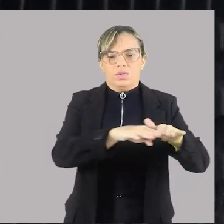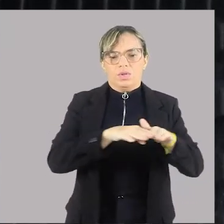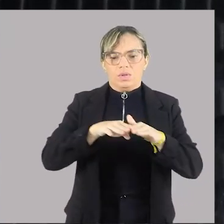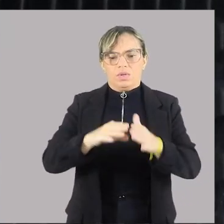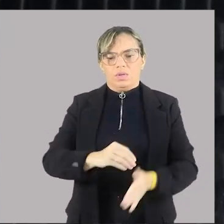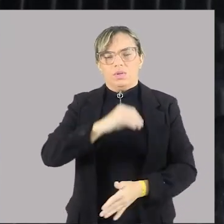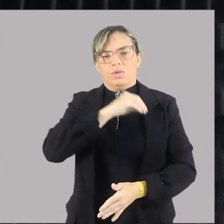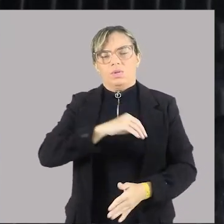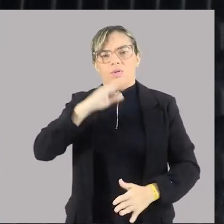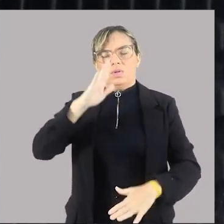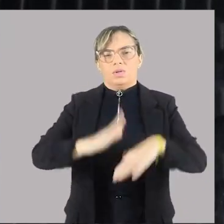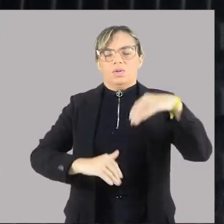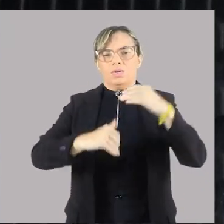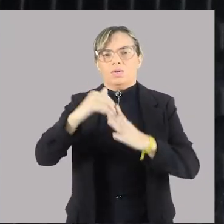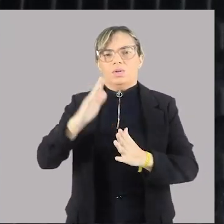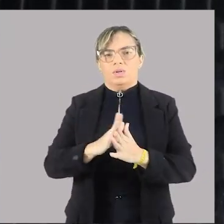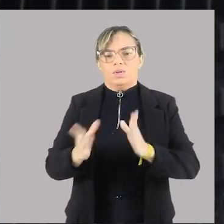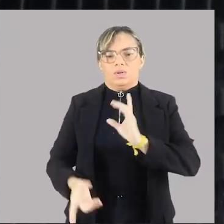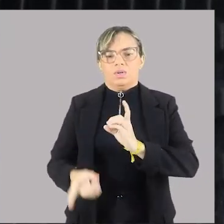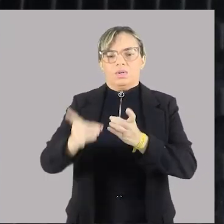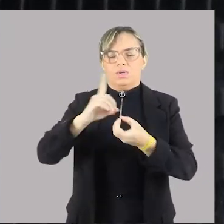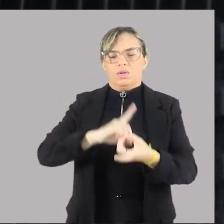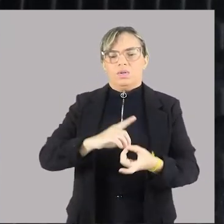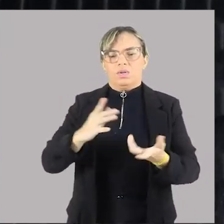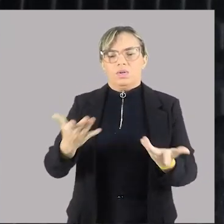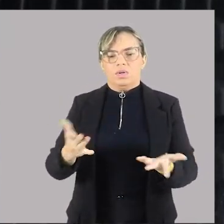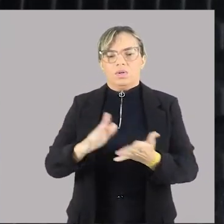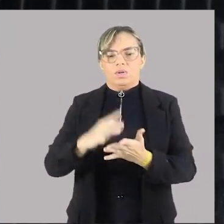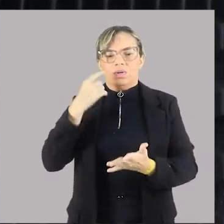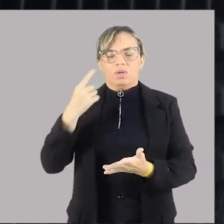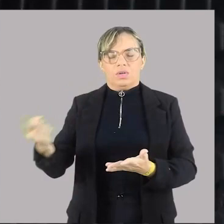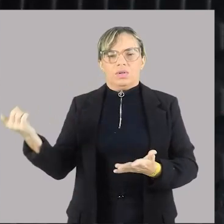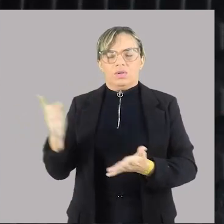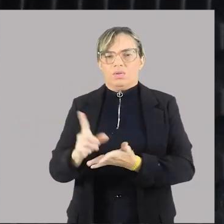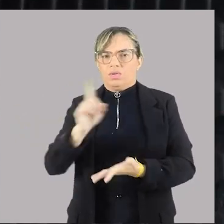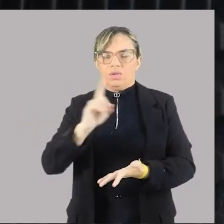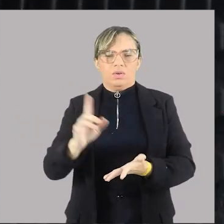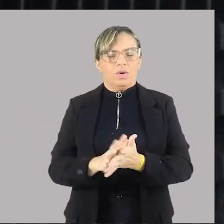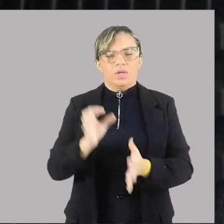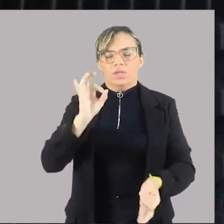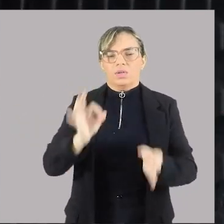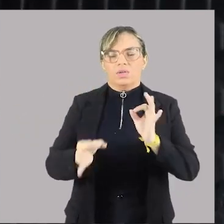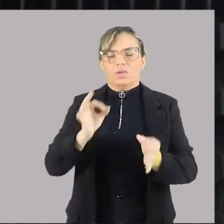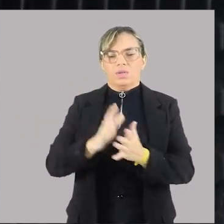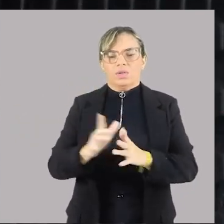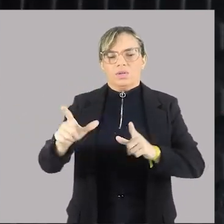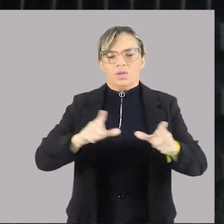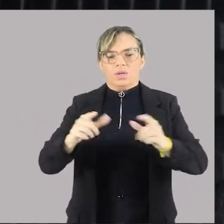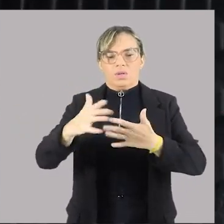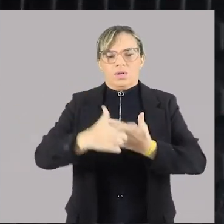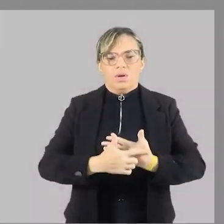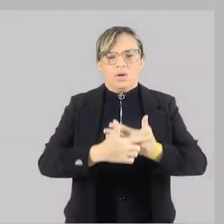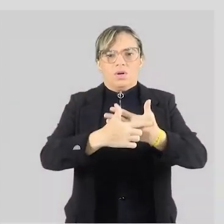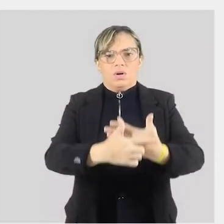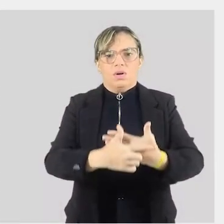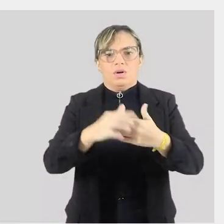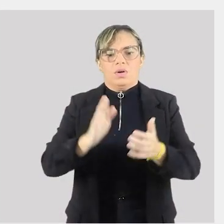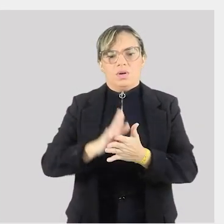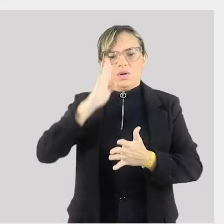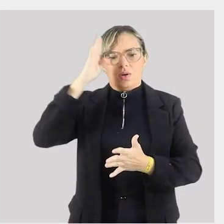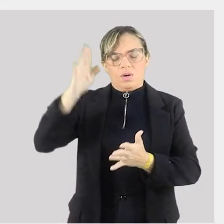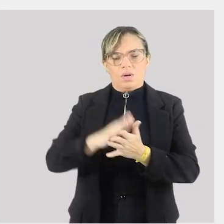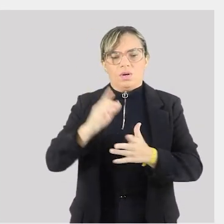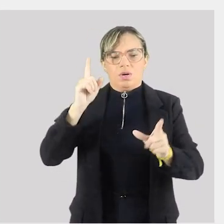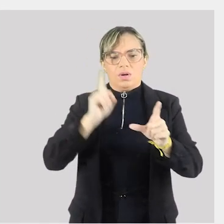pelo contrário, não vai unificar, até porque isso não é da Justiça do Trabalho. O papel da Justiça do Trabalho é justamente o